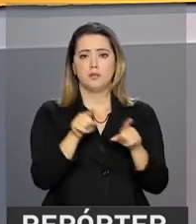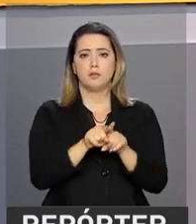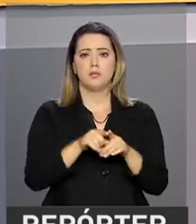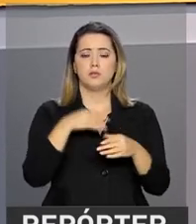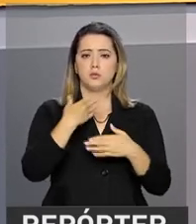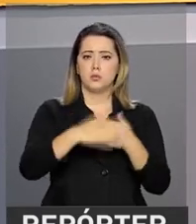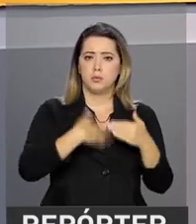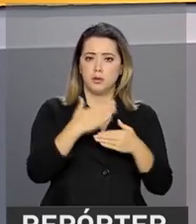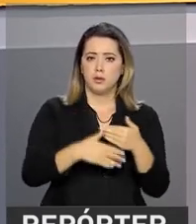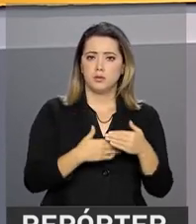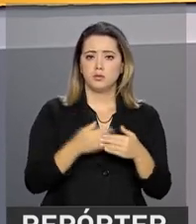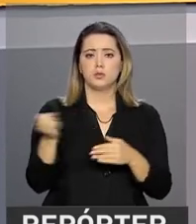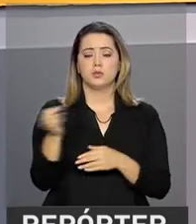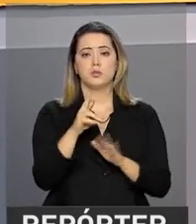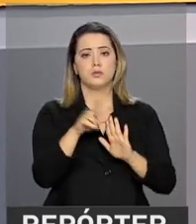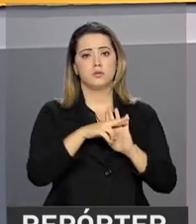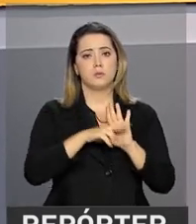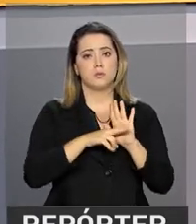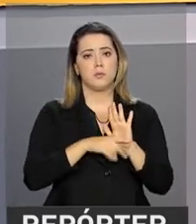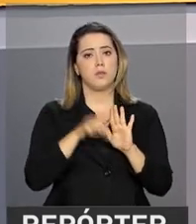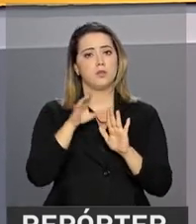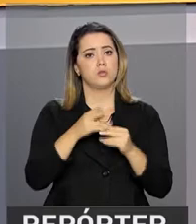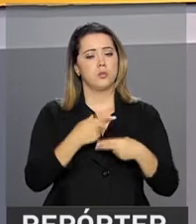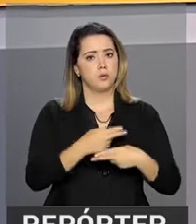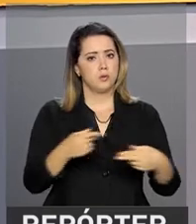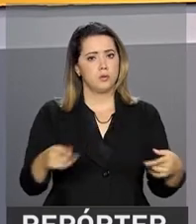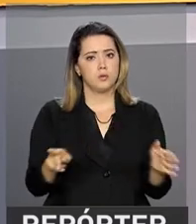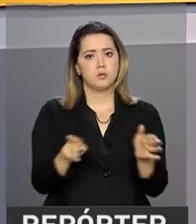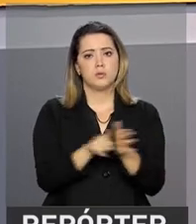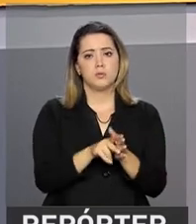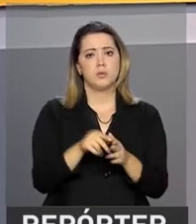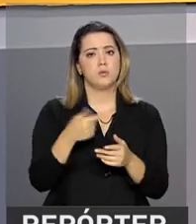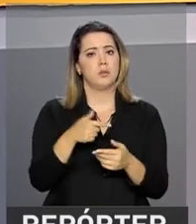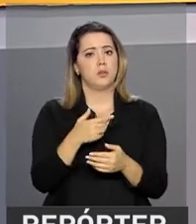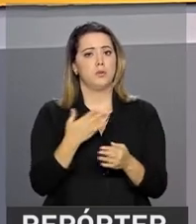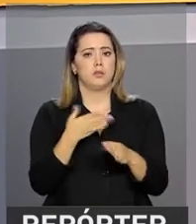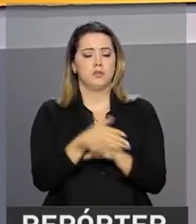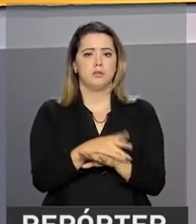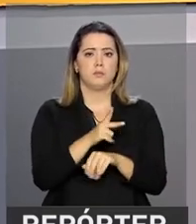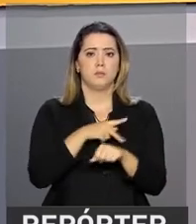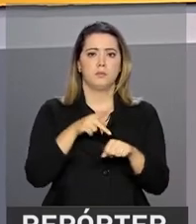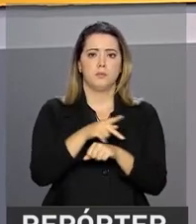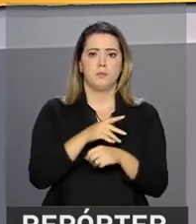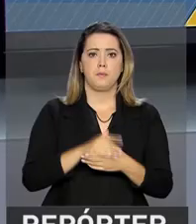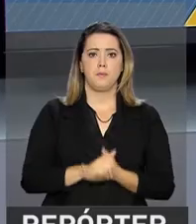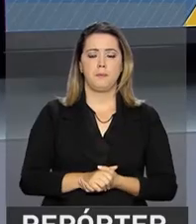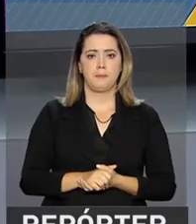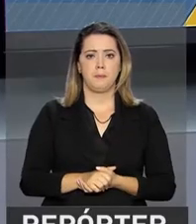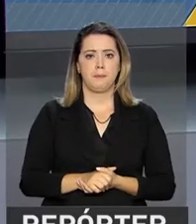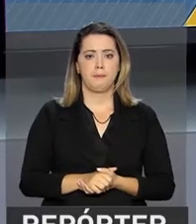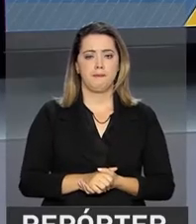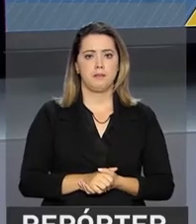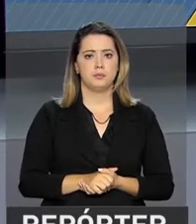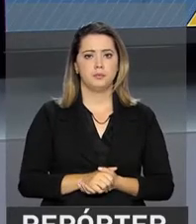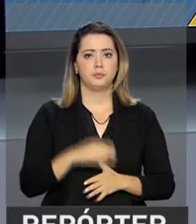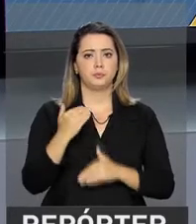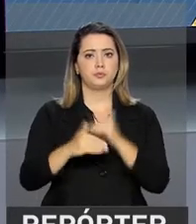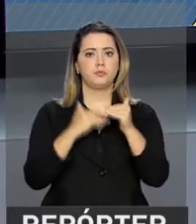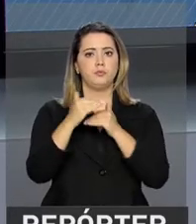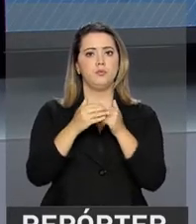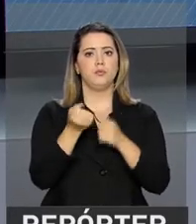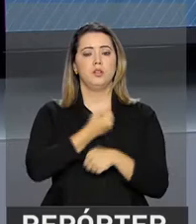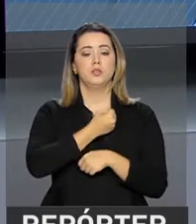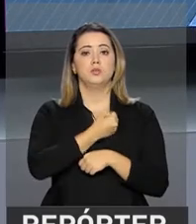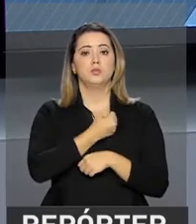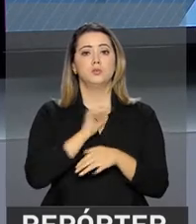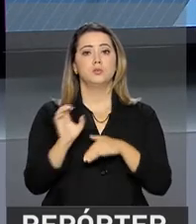embalagem a nova regra vale apenas para máquinas e equipamentos que ainda não entraram no país cresce o número de